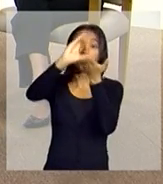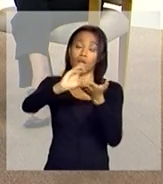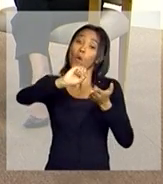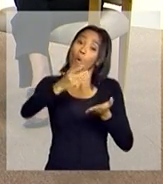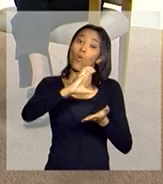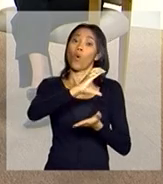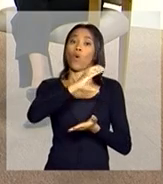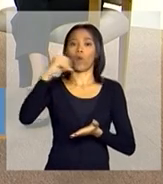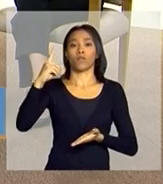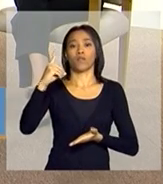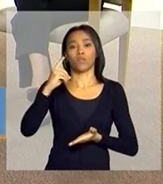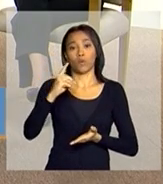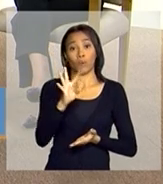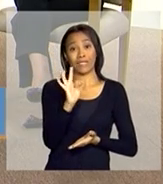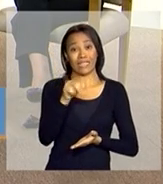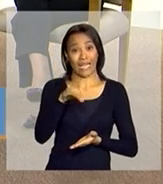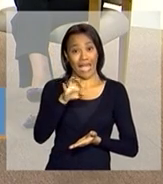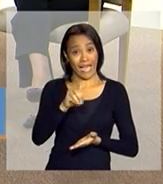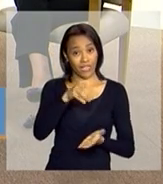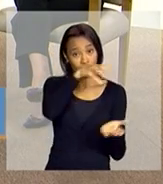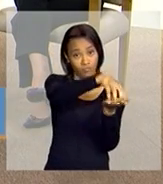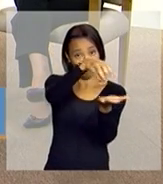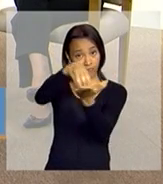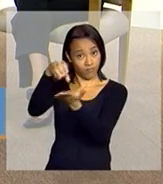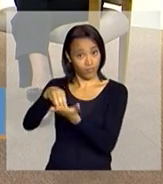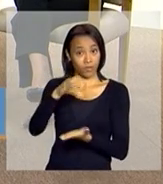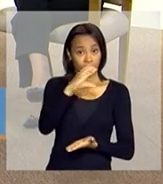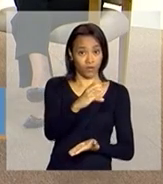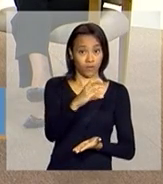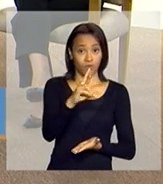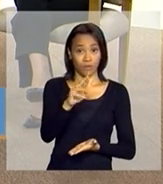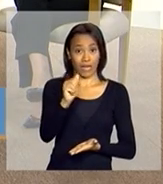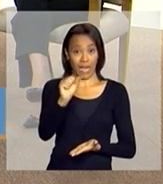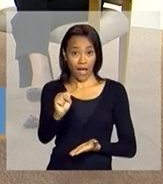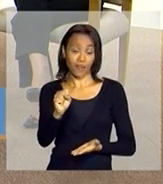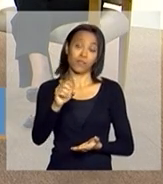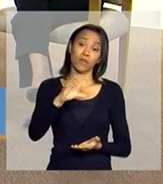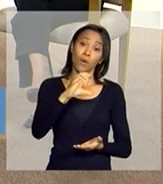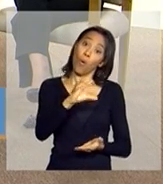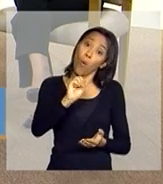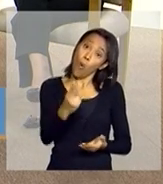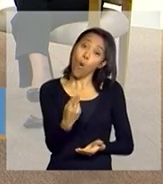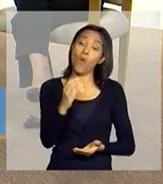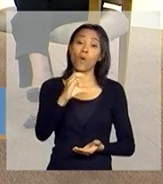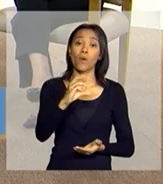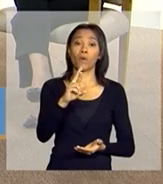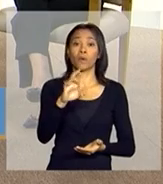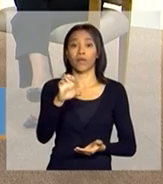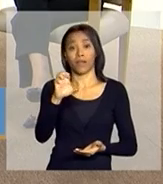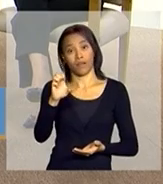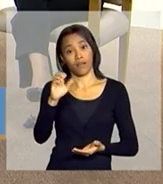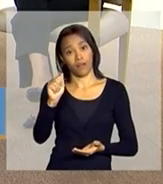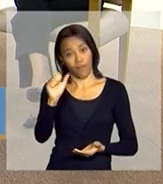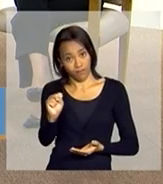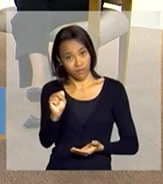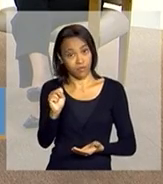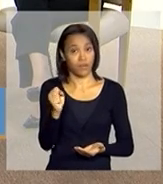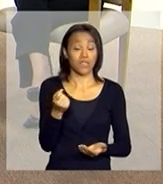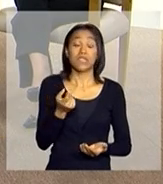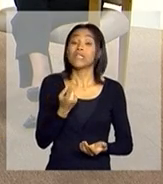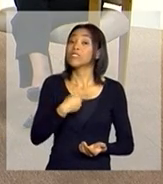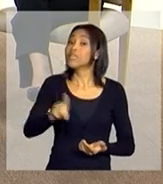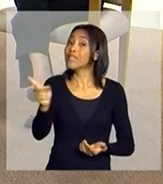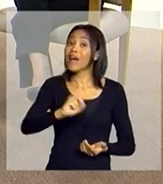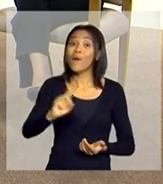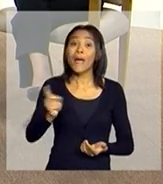técnico de centros de referências de assistência social ou centros de referência especializados de assistência social não são o